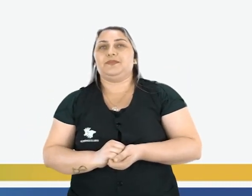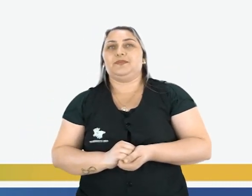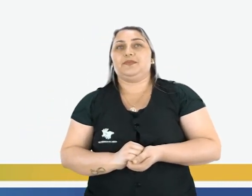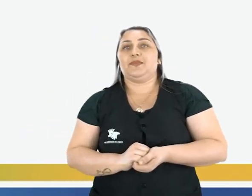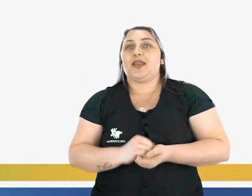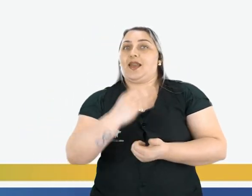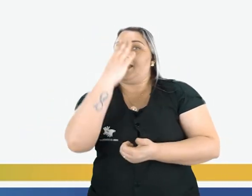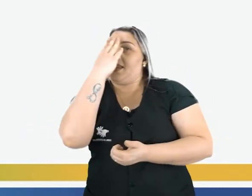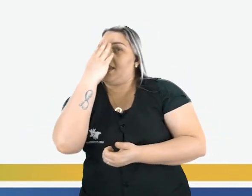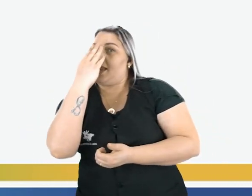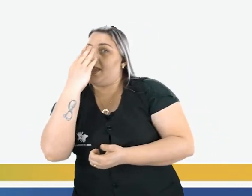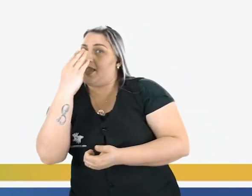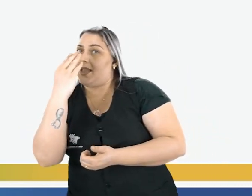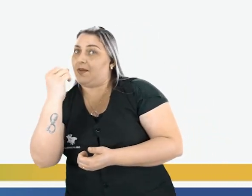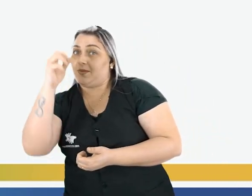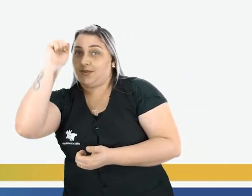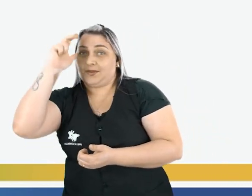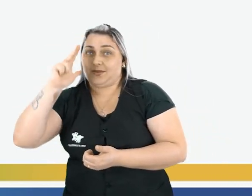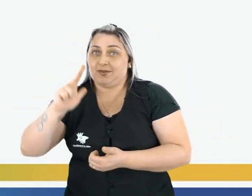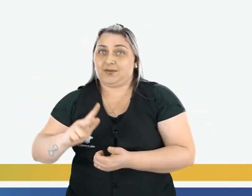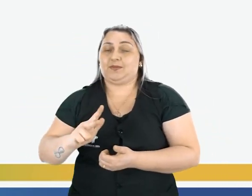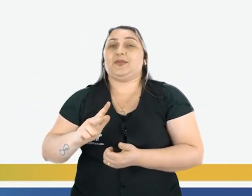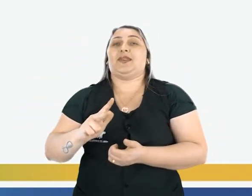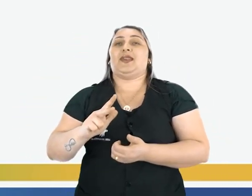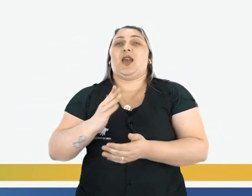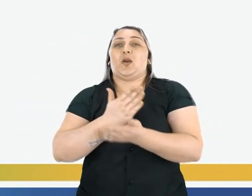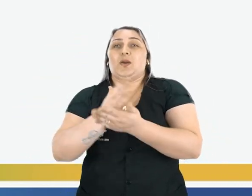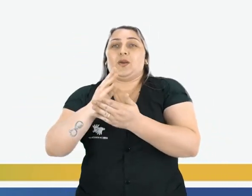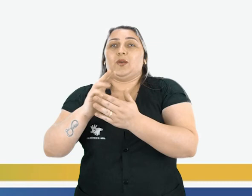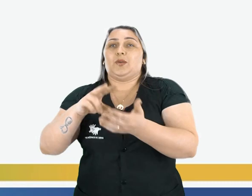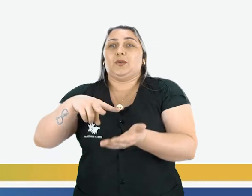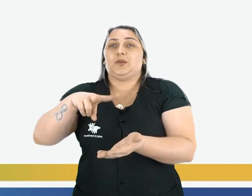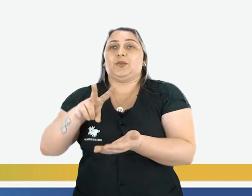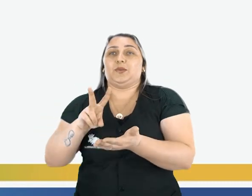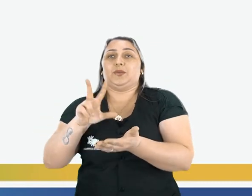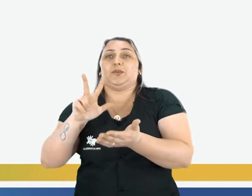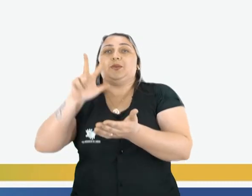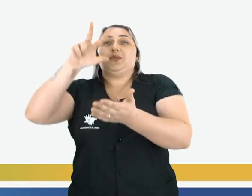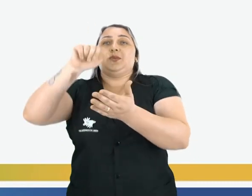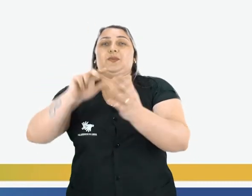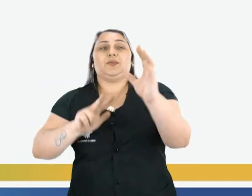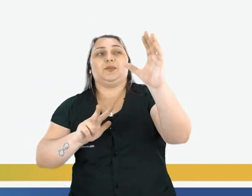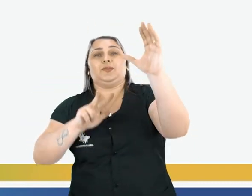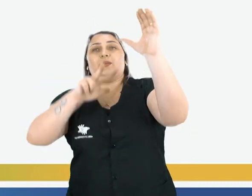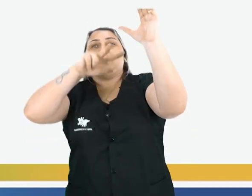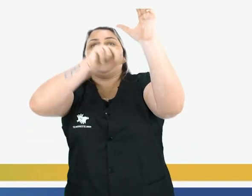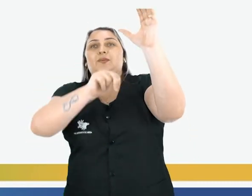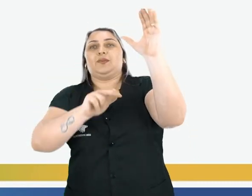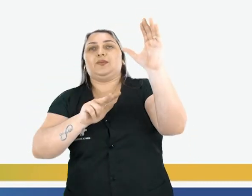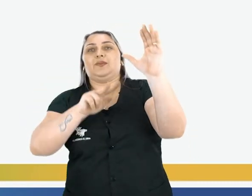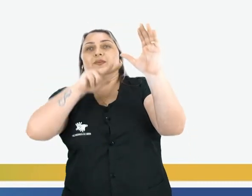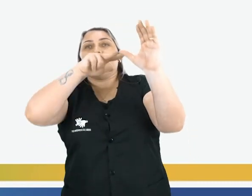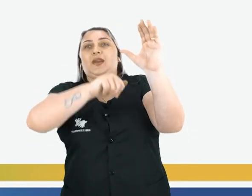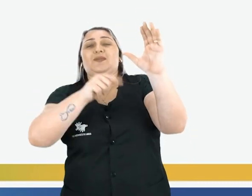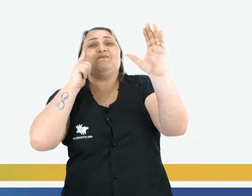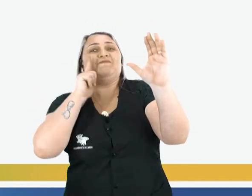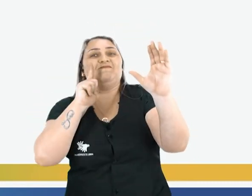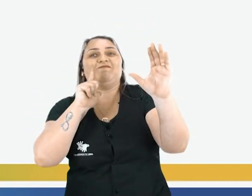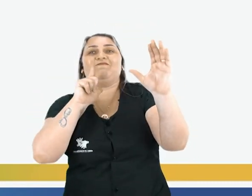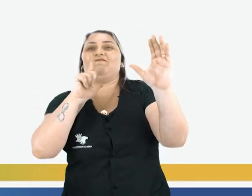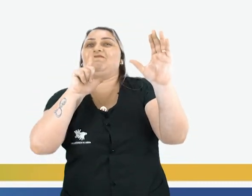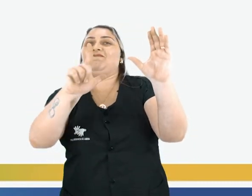A raposa, toda empolgada, começou a pular para tentar pegar as uvas, mas não